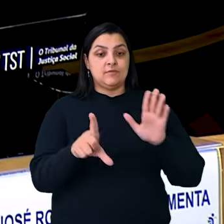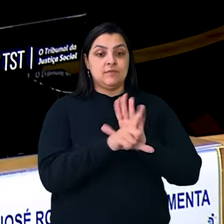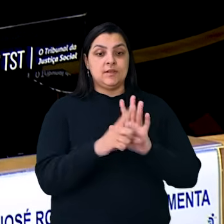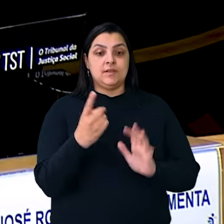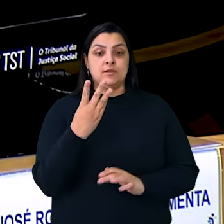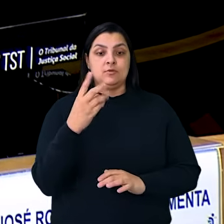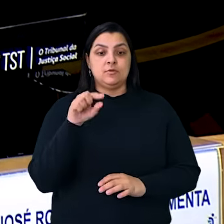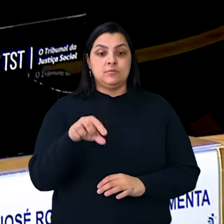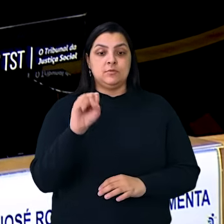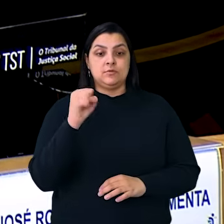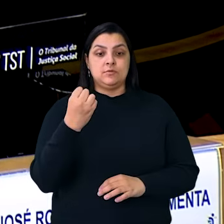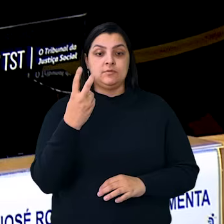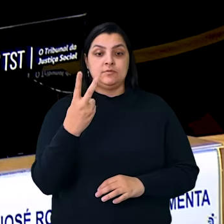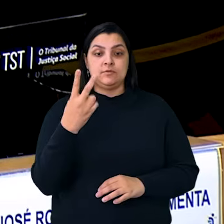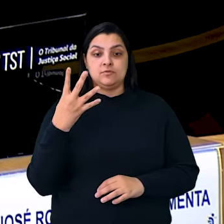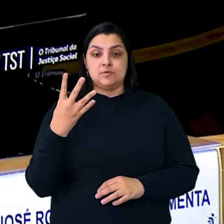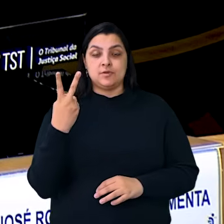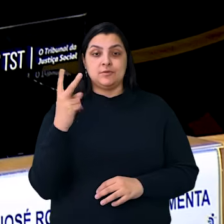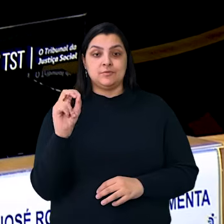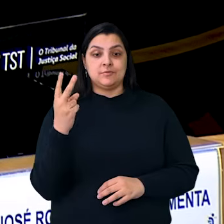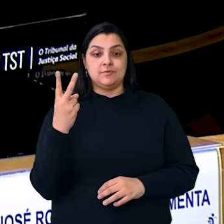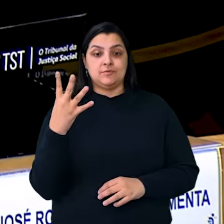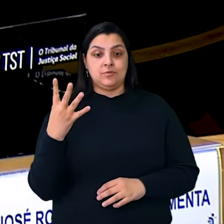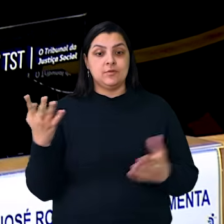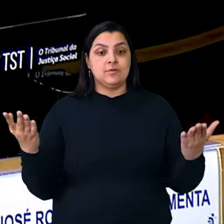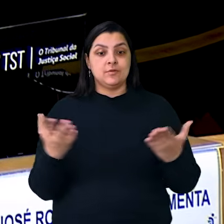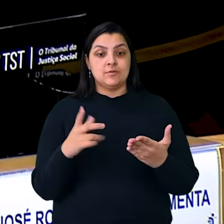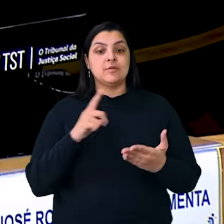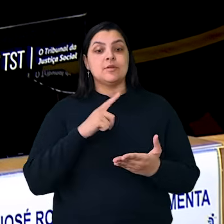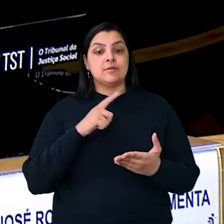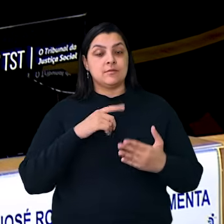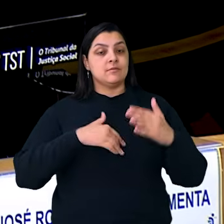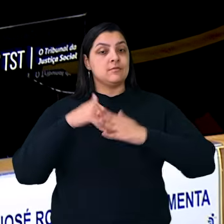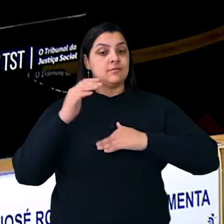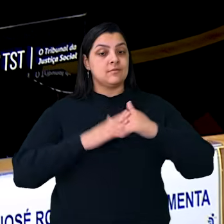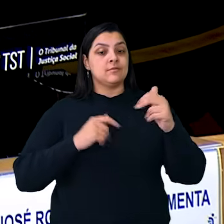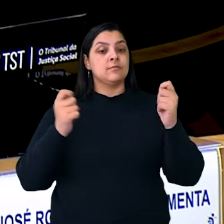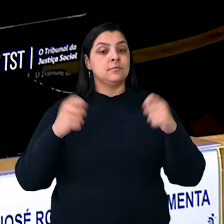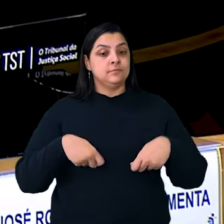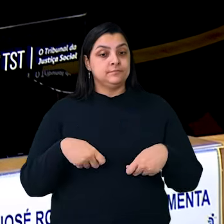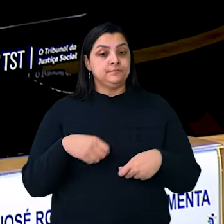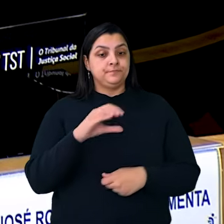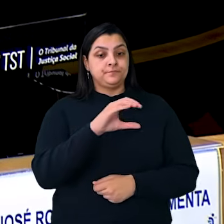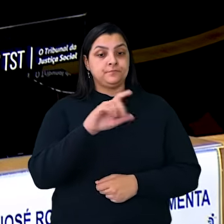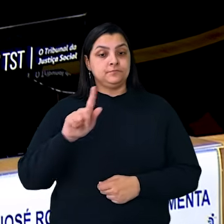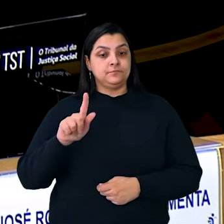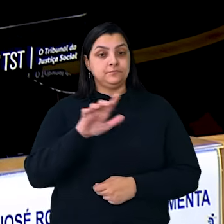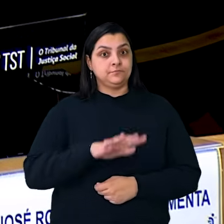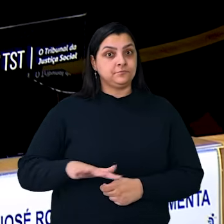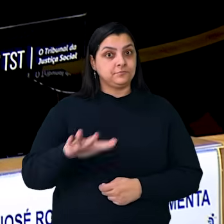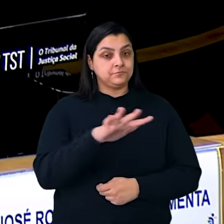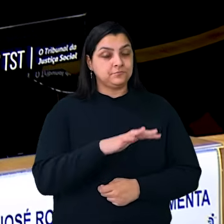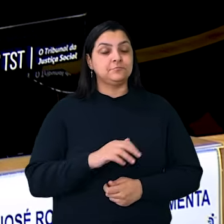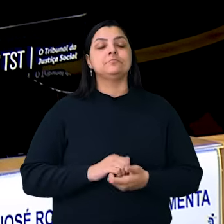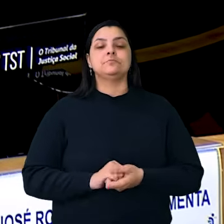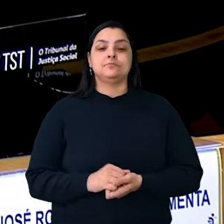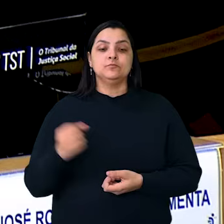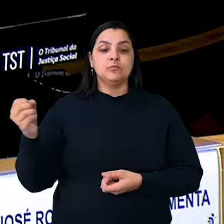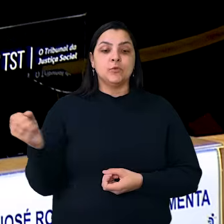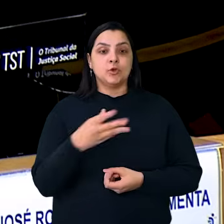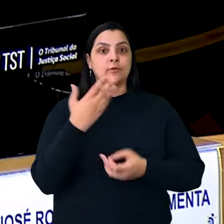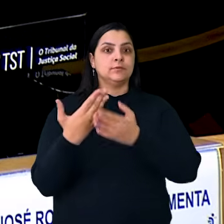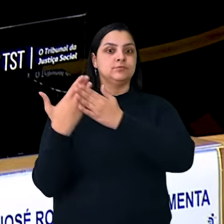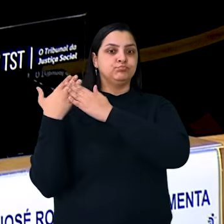Lei 14.824, de 2024, que ampliou a competência da Corregedoria-Geral da Justiça do Trabalho,